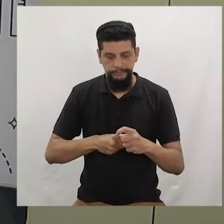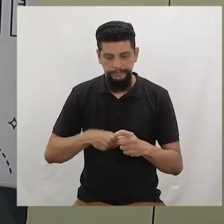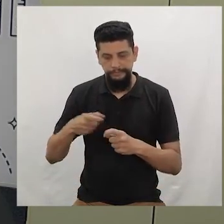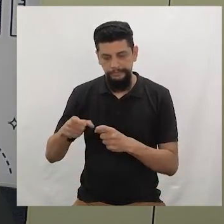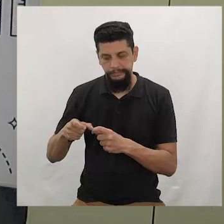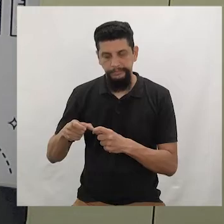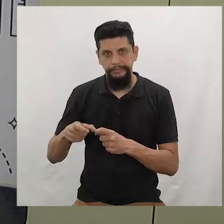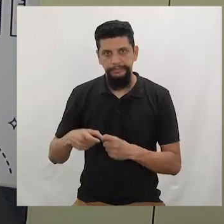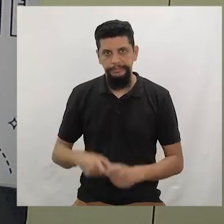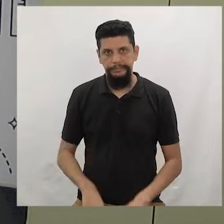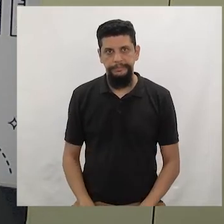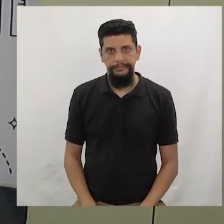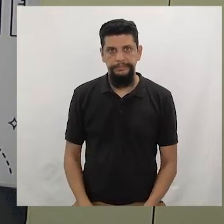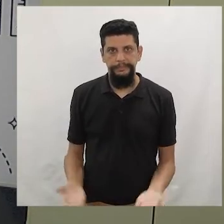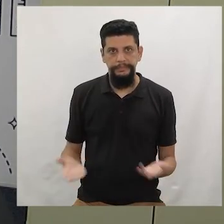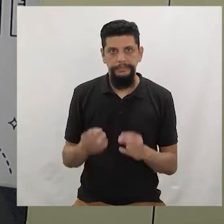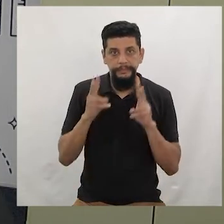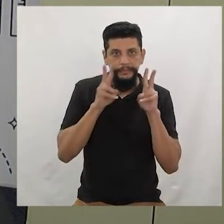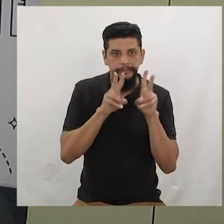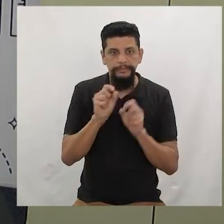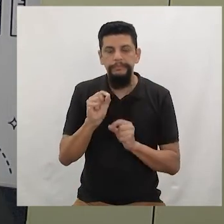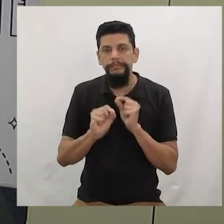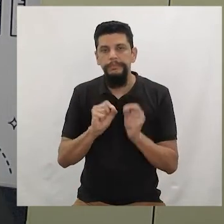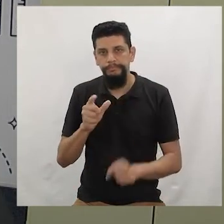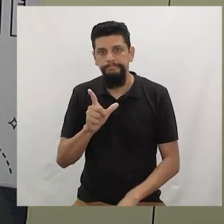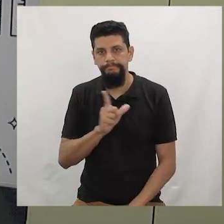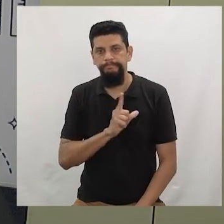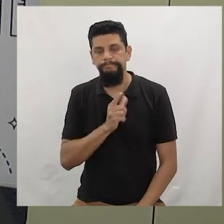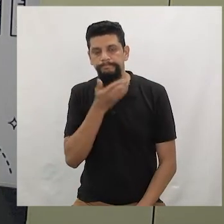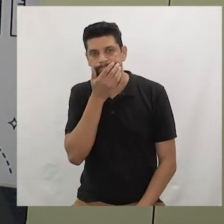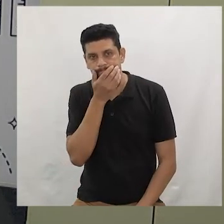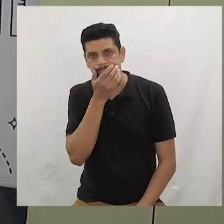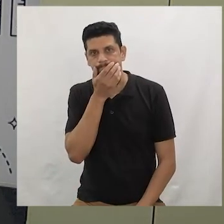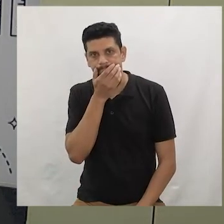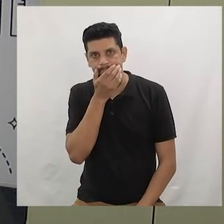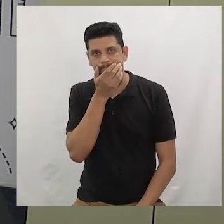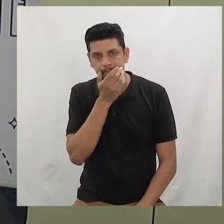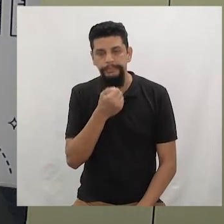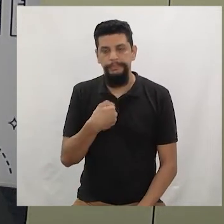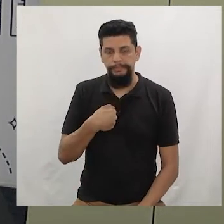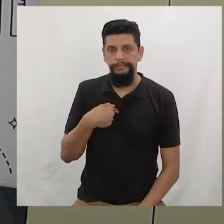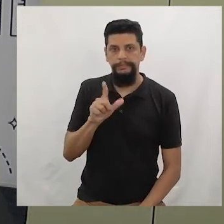Vamos lá. De estrelas. Vamos ver o que eu tenho.